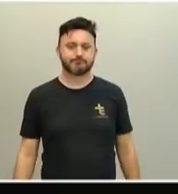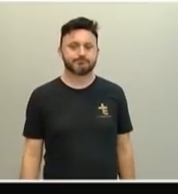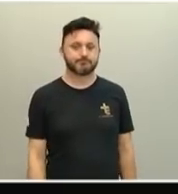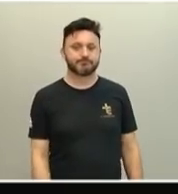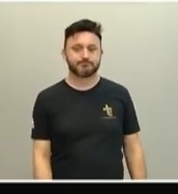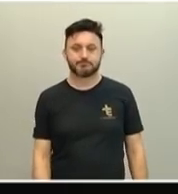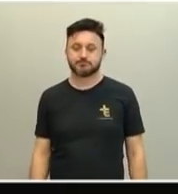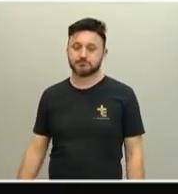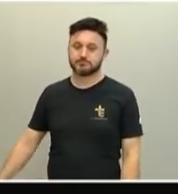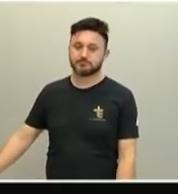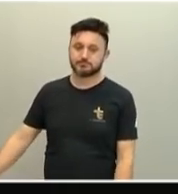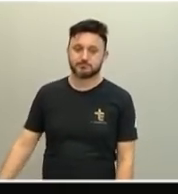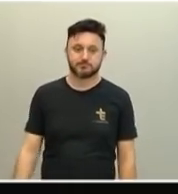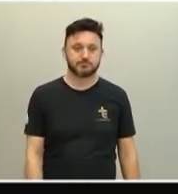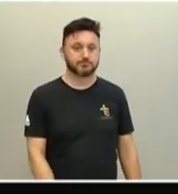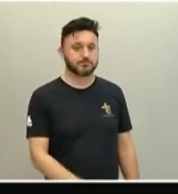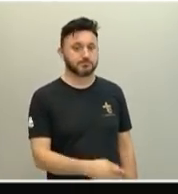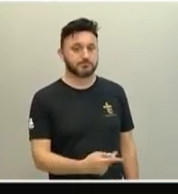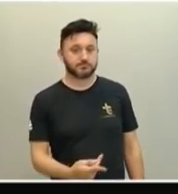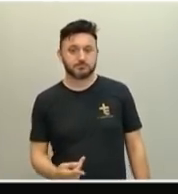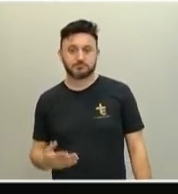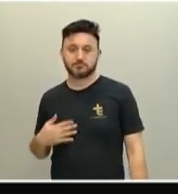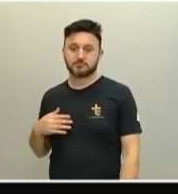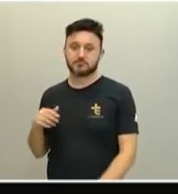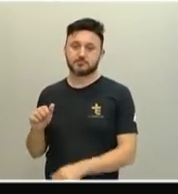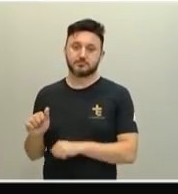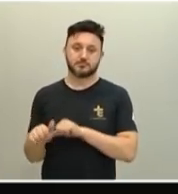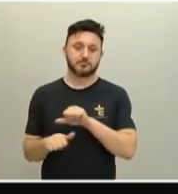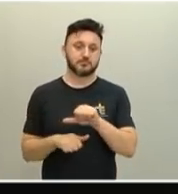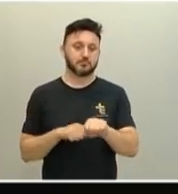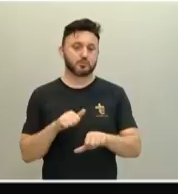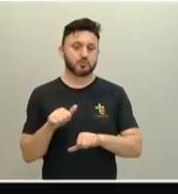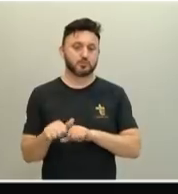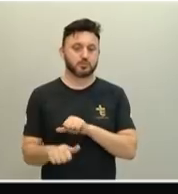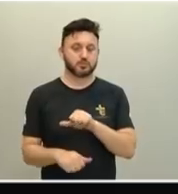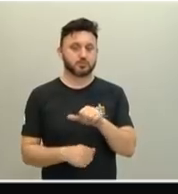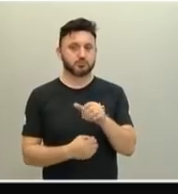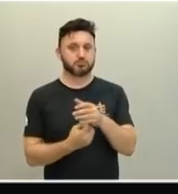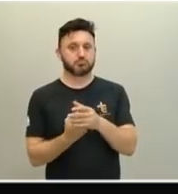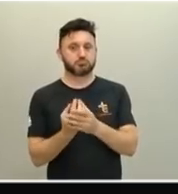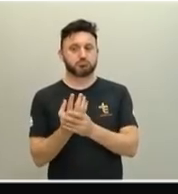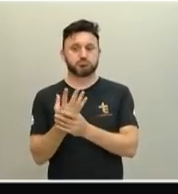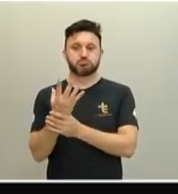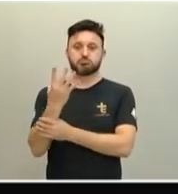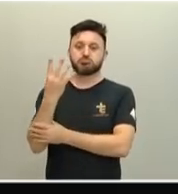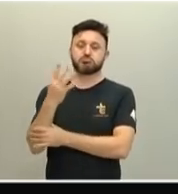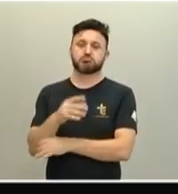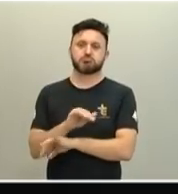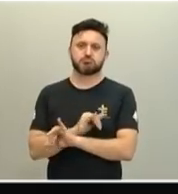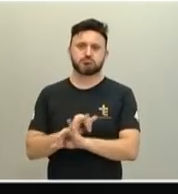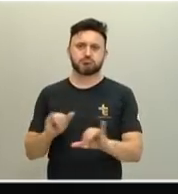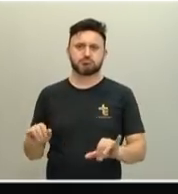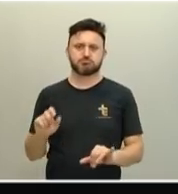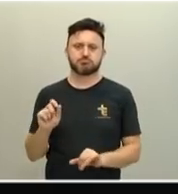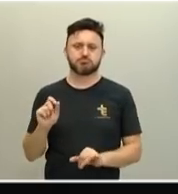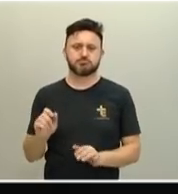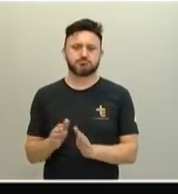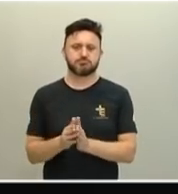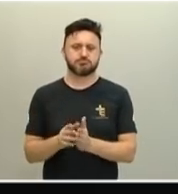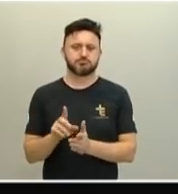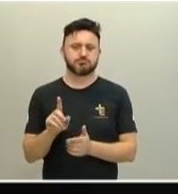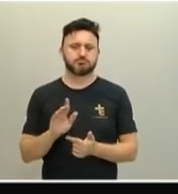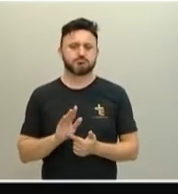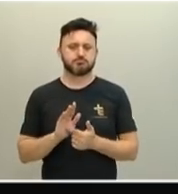vai florir. O seu deserto vai florir. Eu profiro uma palavra de unção sobre a tua história. O